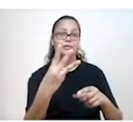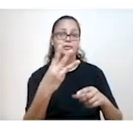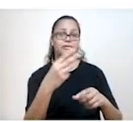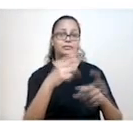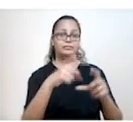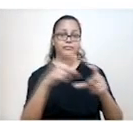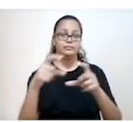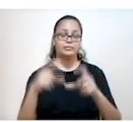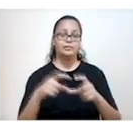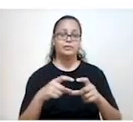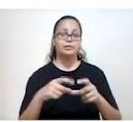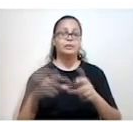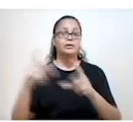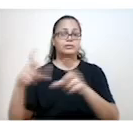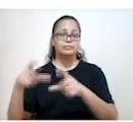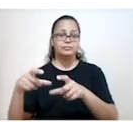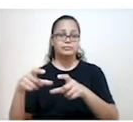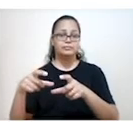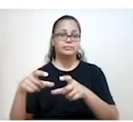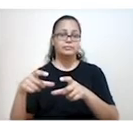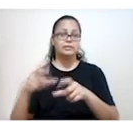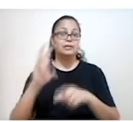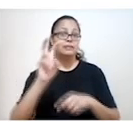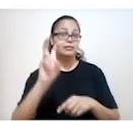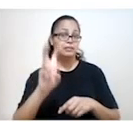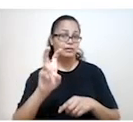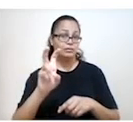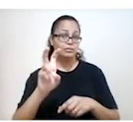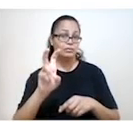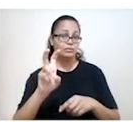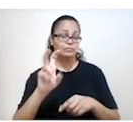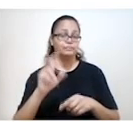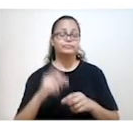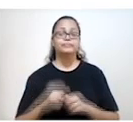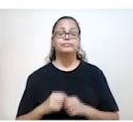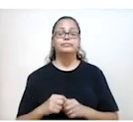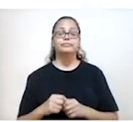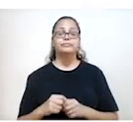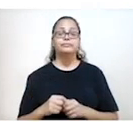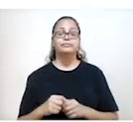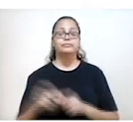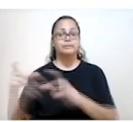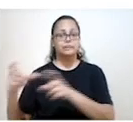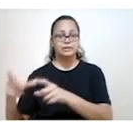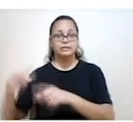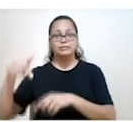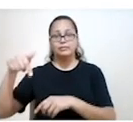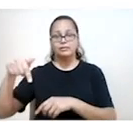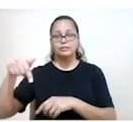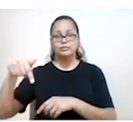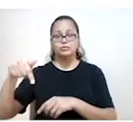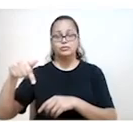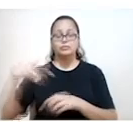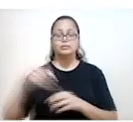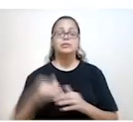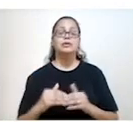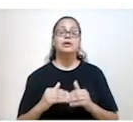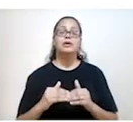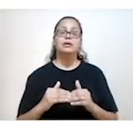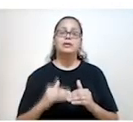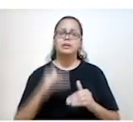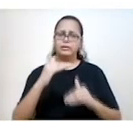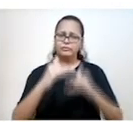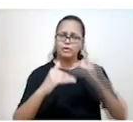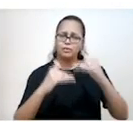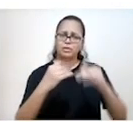bolinhas, aqui 5 bolinhas, aqui 7 bolinhas. Também aumenta de 2 em 2.